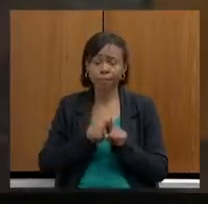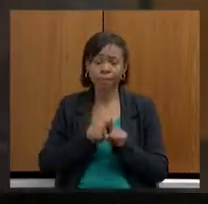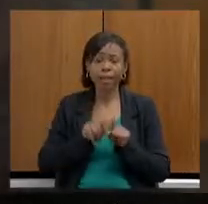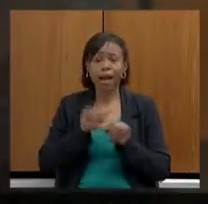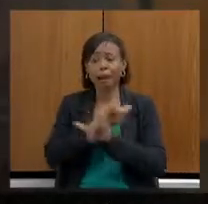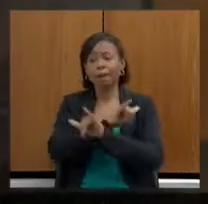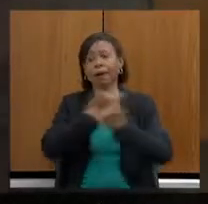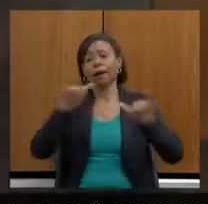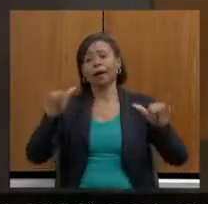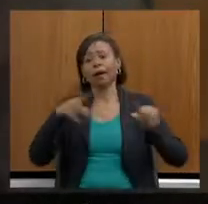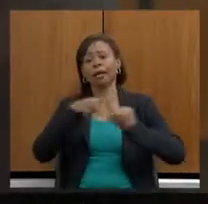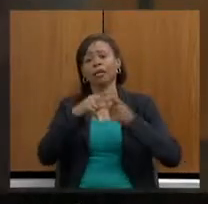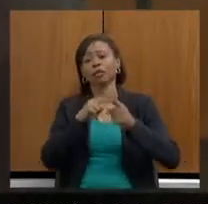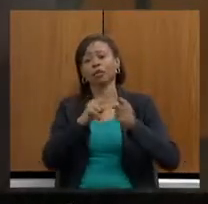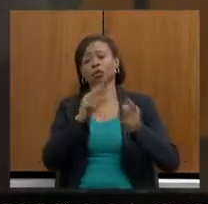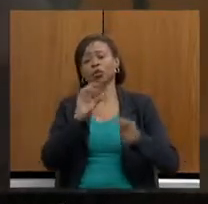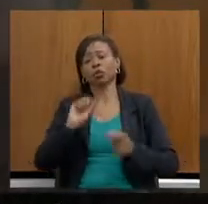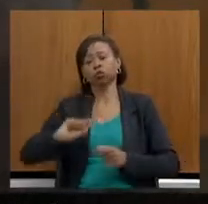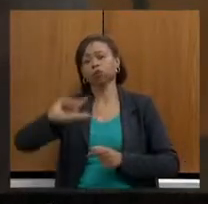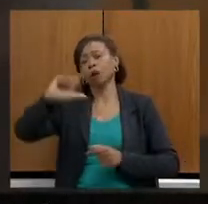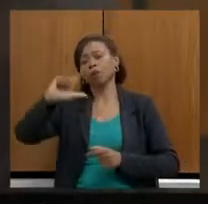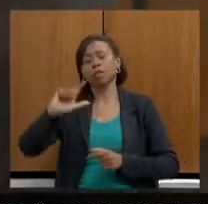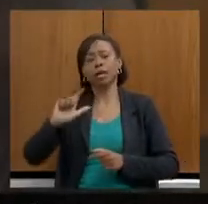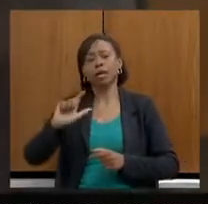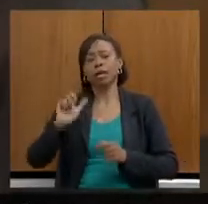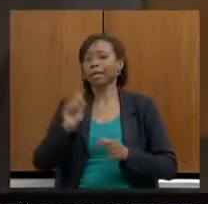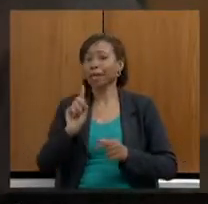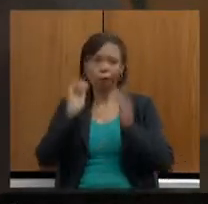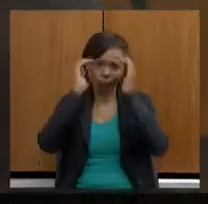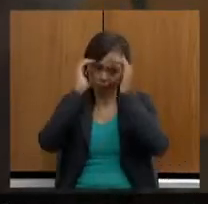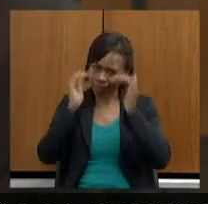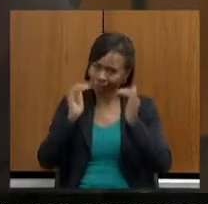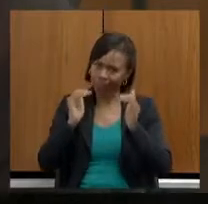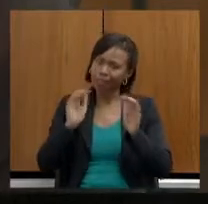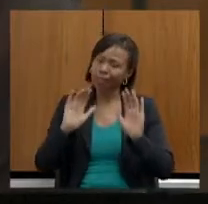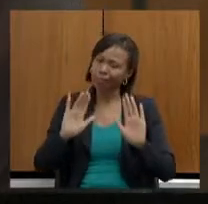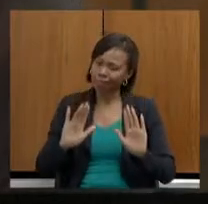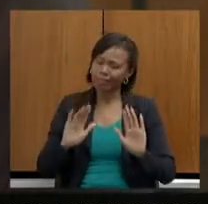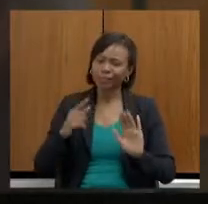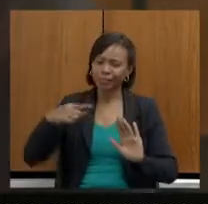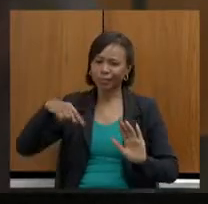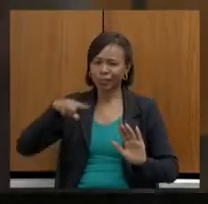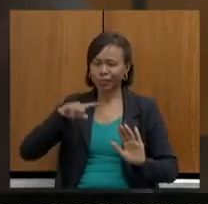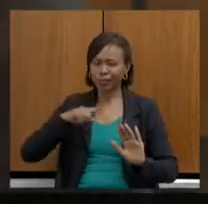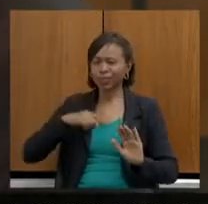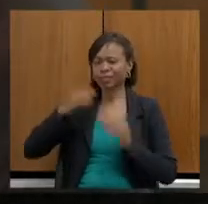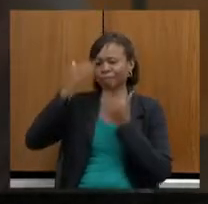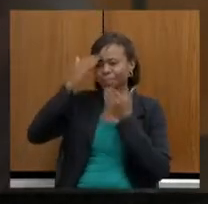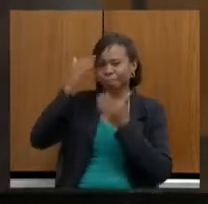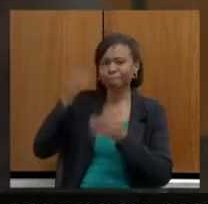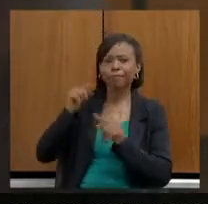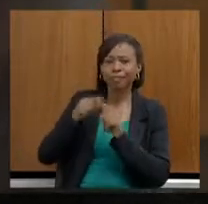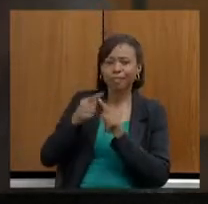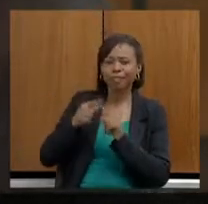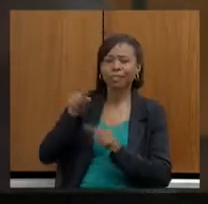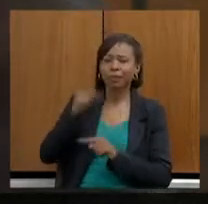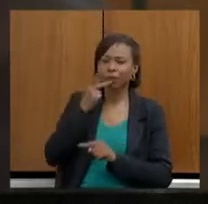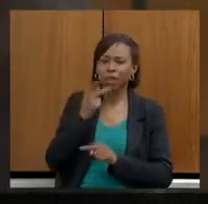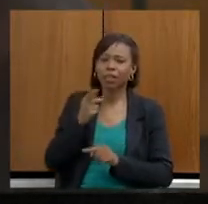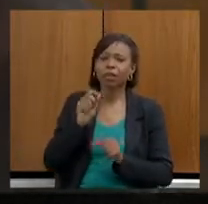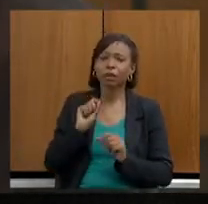anunciar o reajuste e não conseguiu um raio eu fico muito grata quando você fala de que cumprir obrigação é